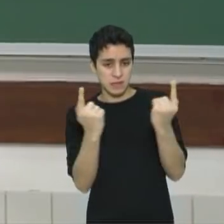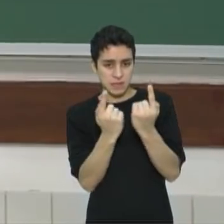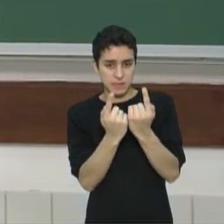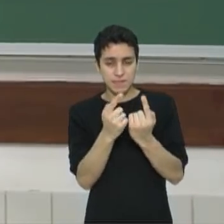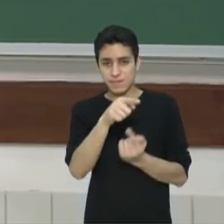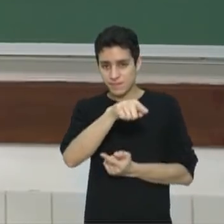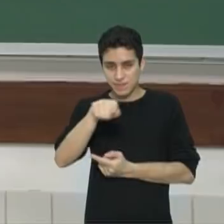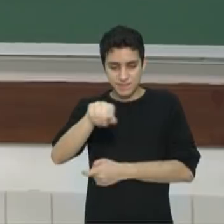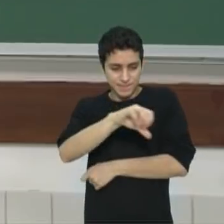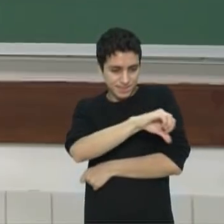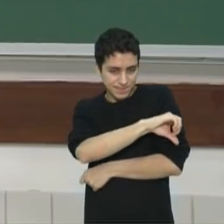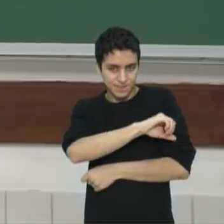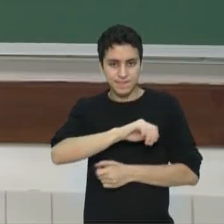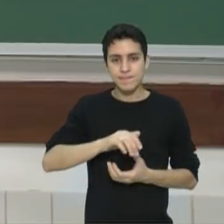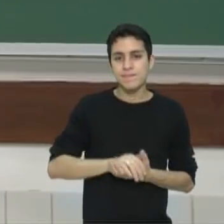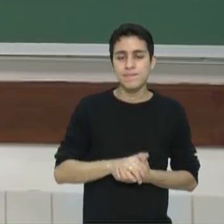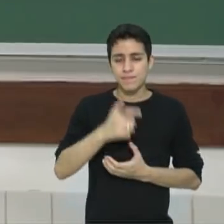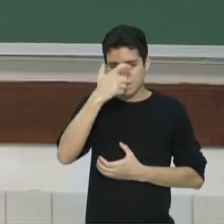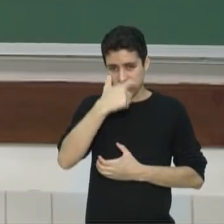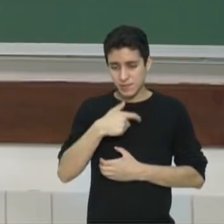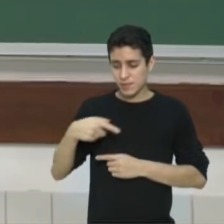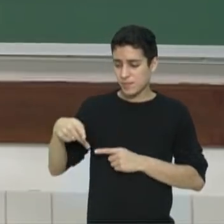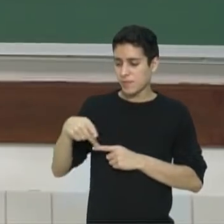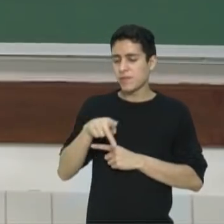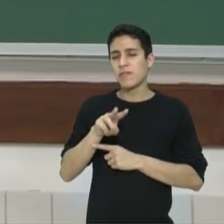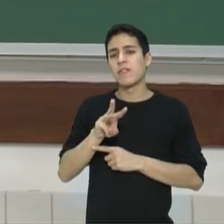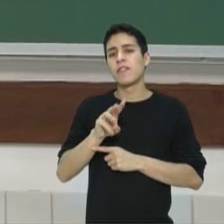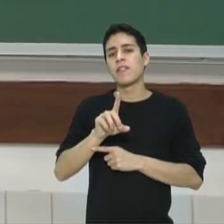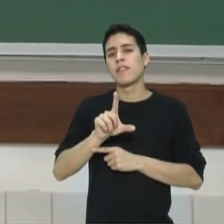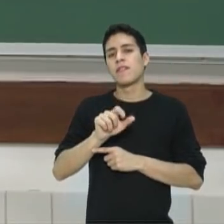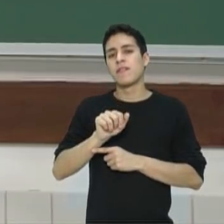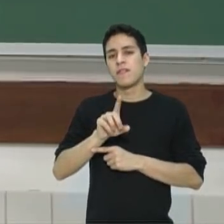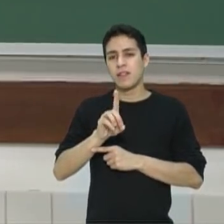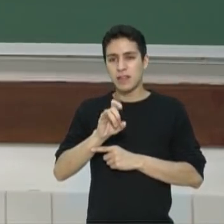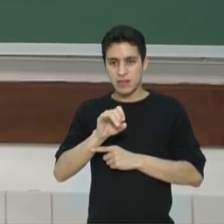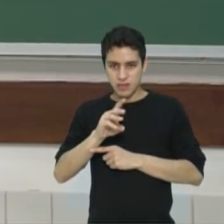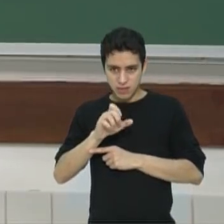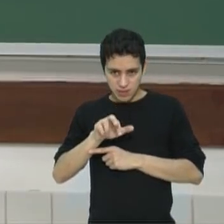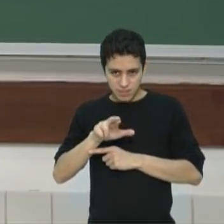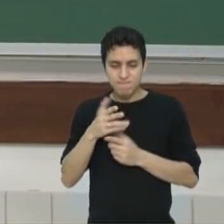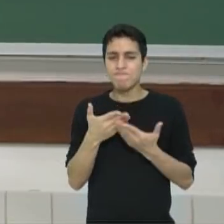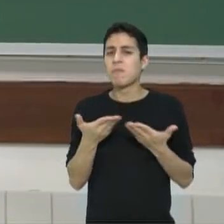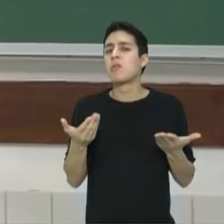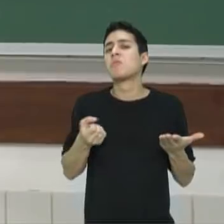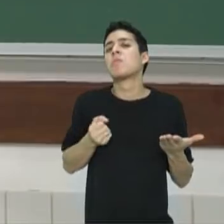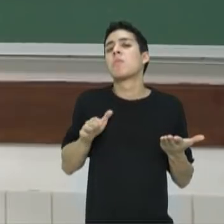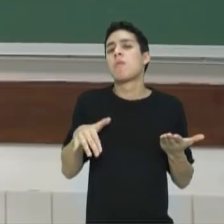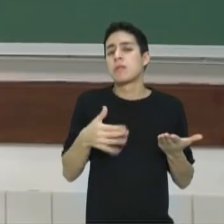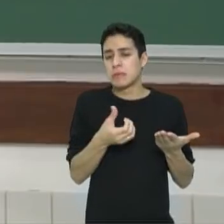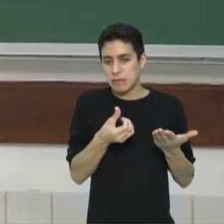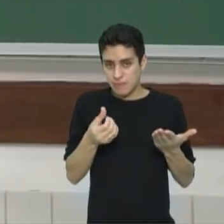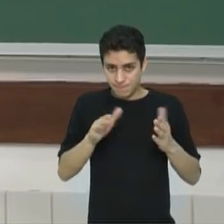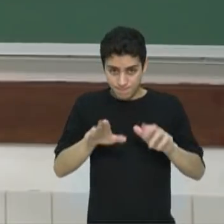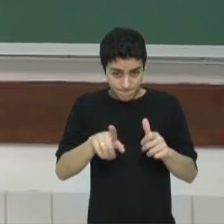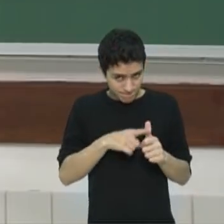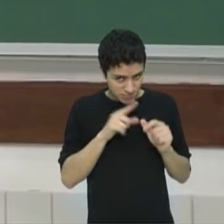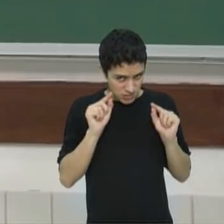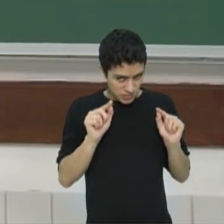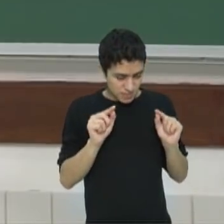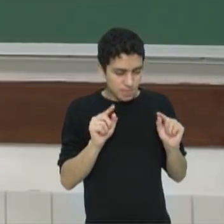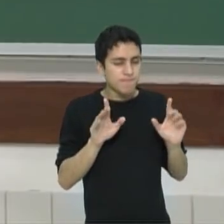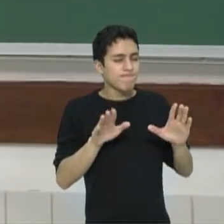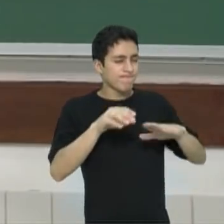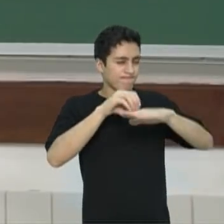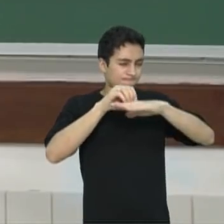Fundamental. Eu sou o professor Vladimir Trevisani e essa é a nossa aula de número 66. E como sempre, antes do tema das nossas aulas, vamos